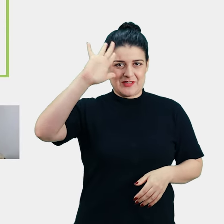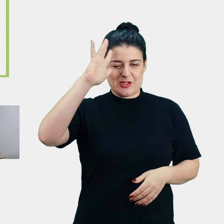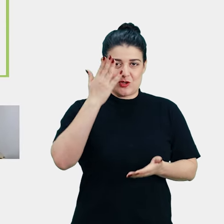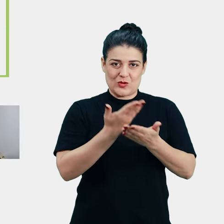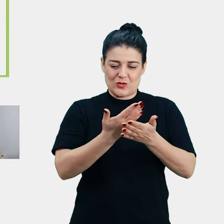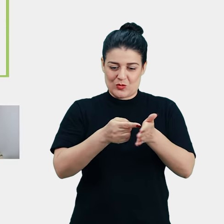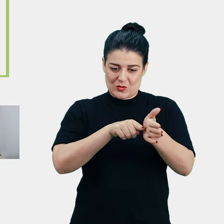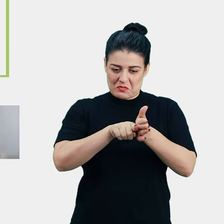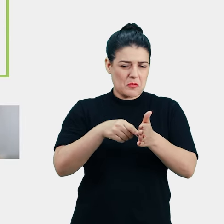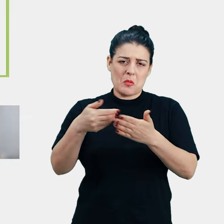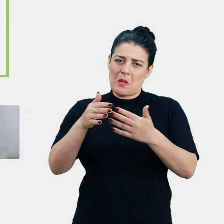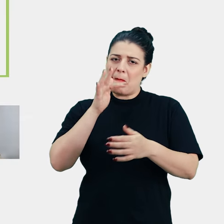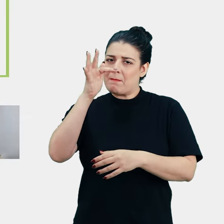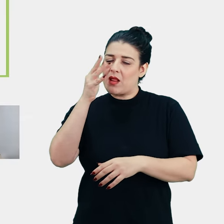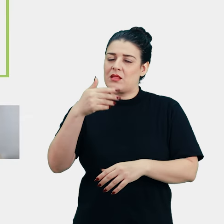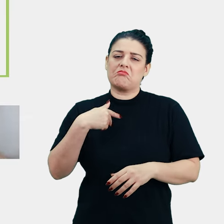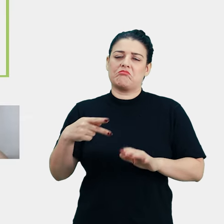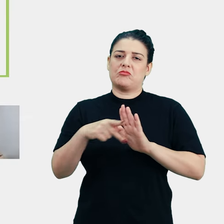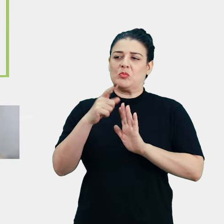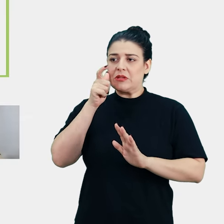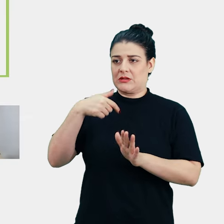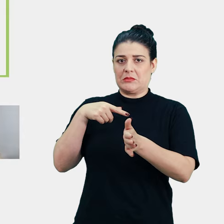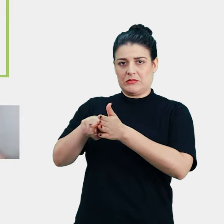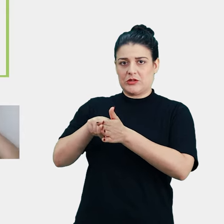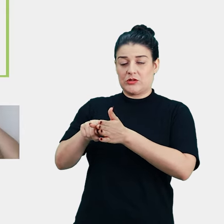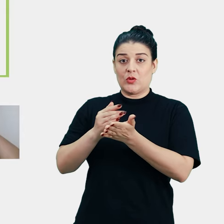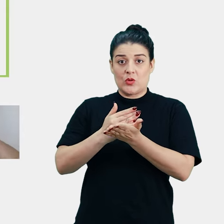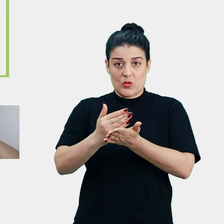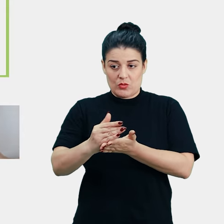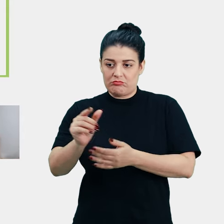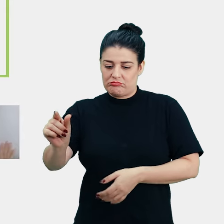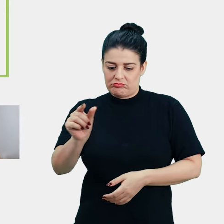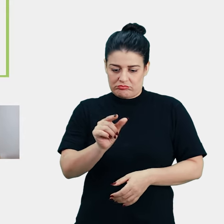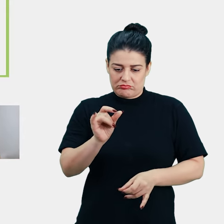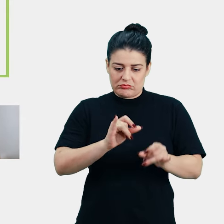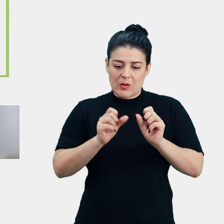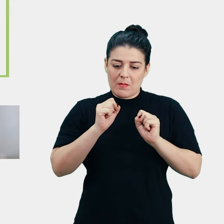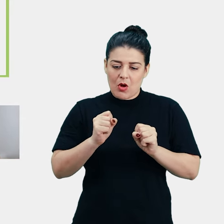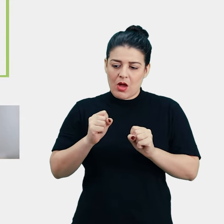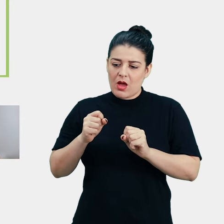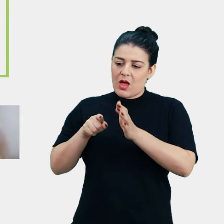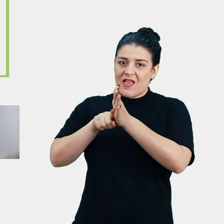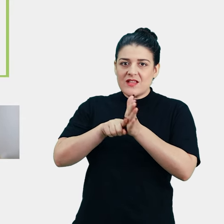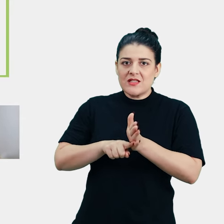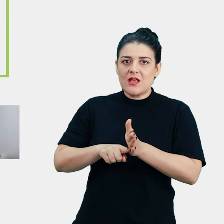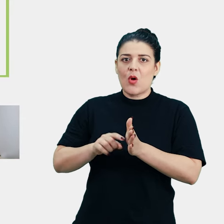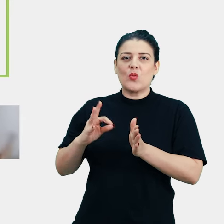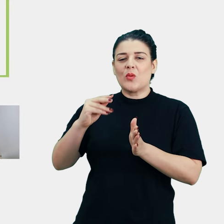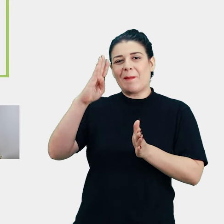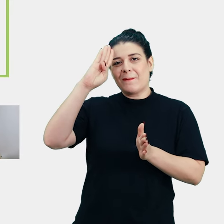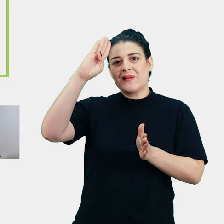estudando uma determinada planta de interesse. No início, vocês podem preparar uma revisão da literatura, dos